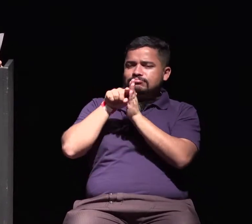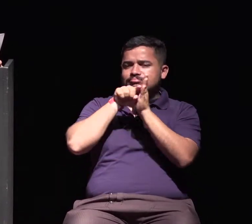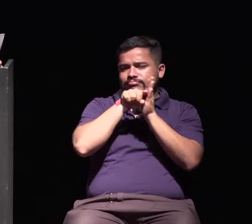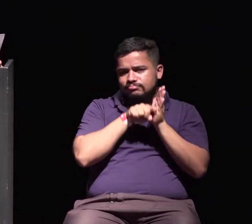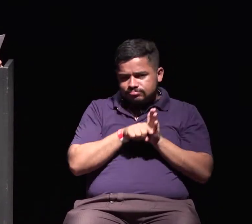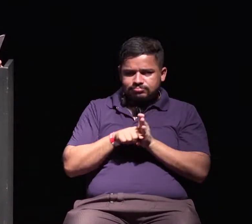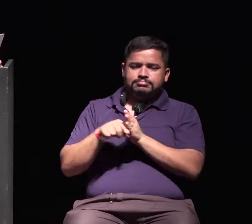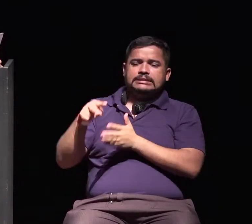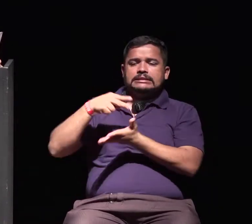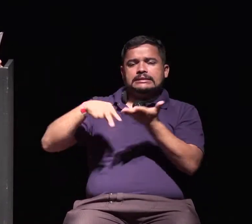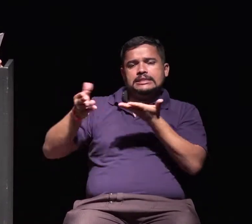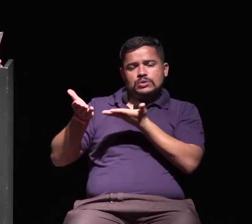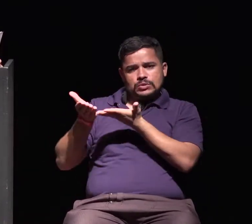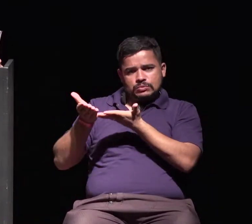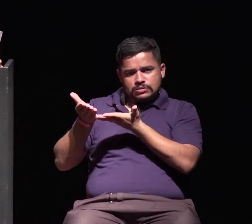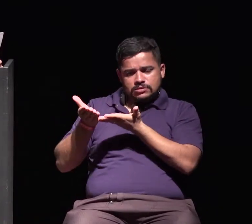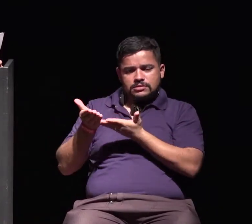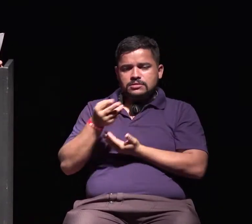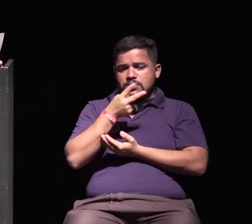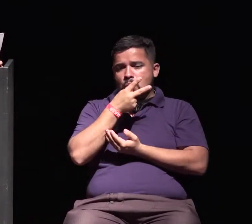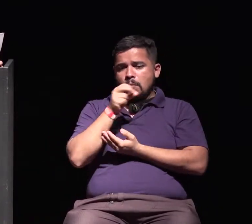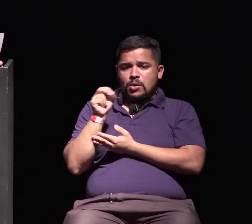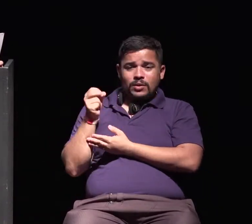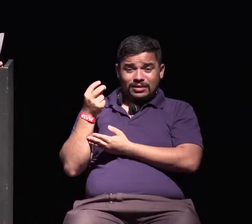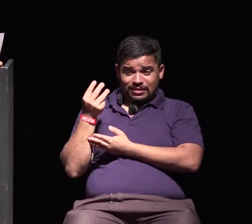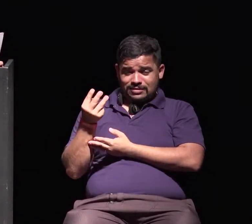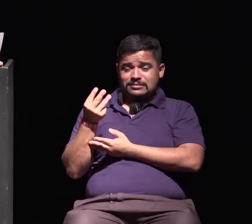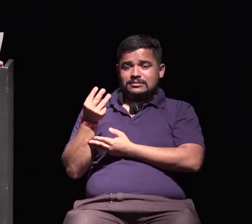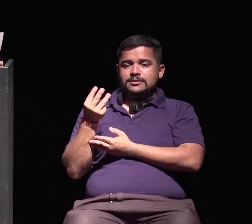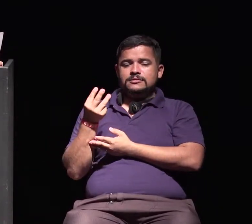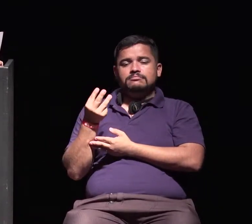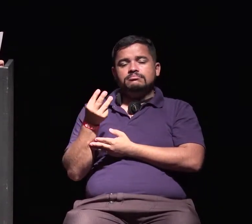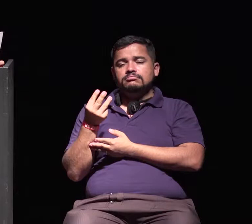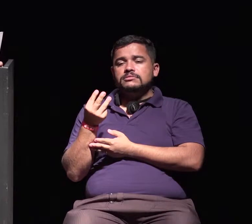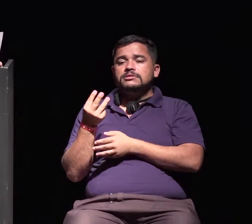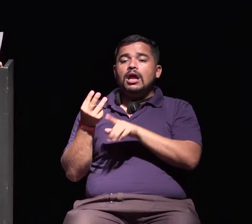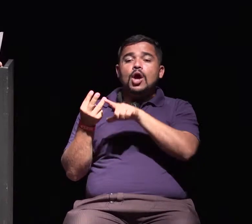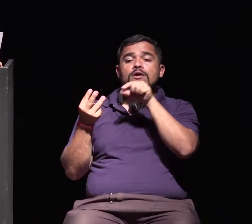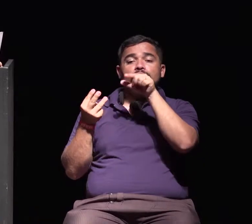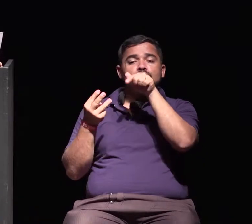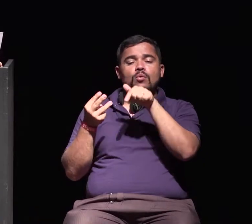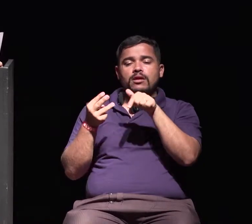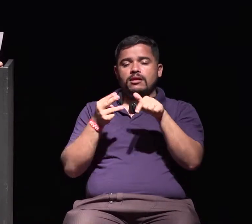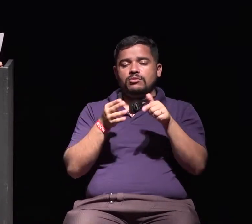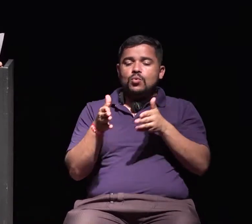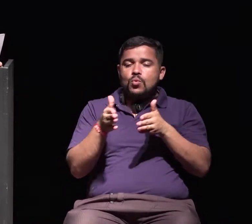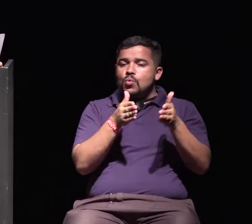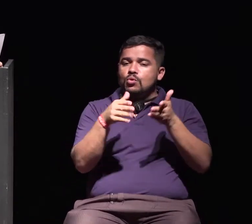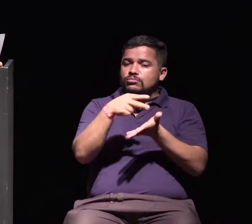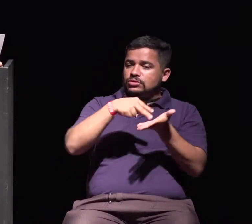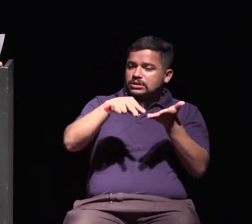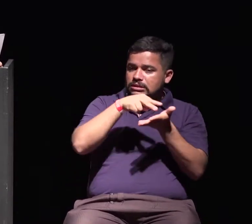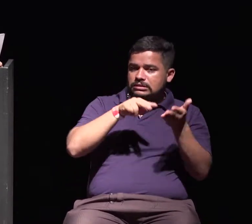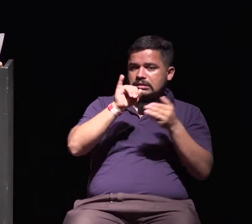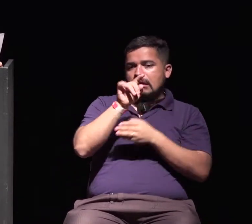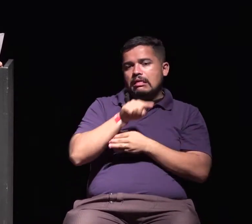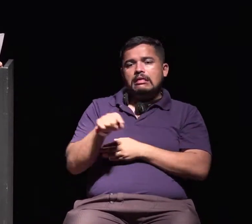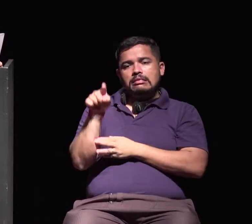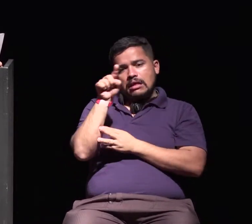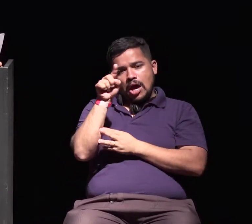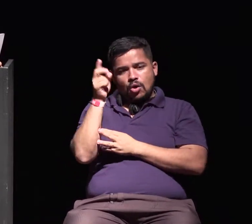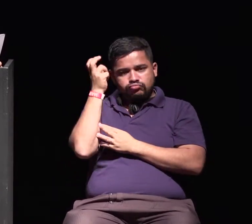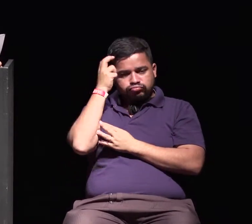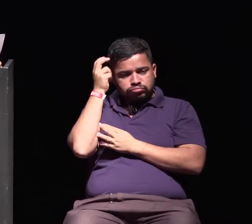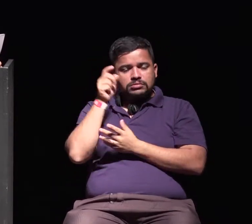dança contemporânea. Em 2003, após ser selecionado para o programa Rumos Dança Itaú Cultural, ele se